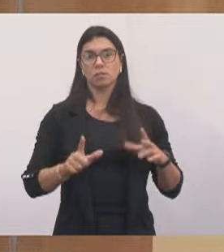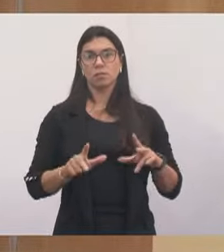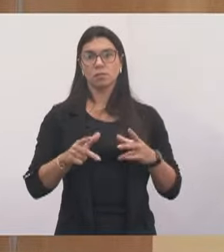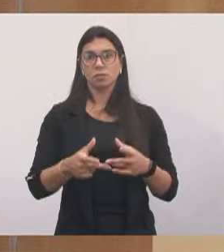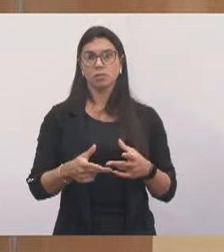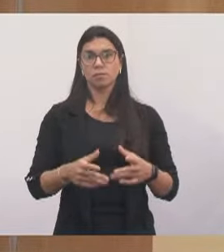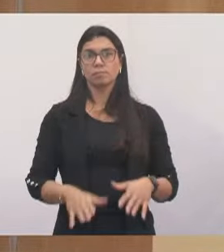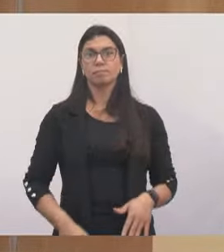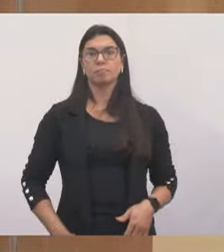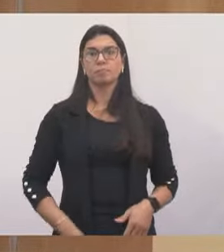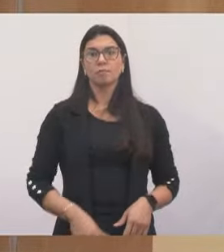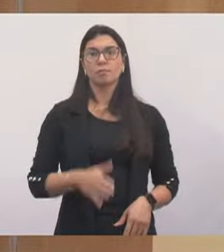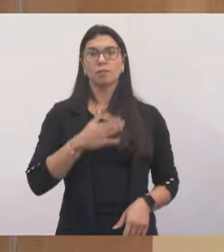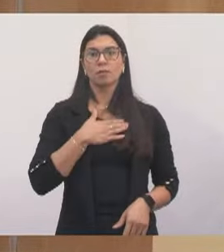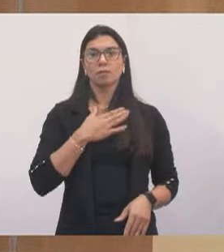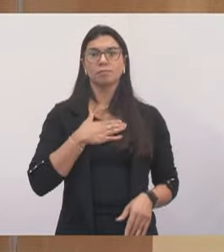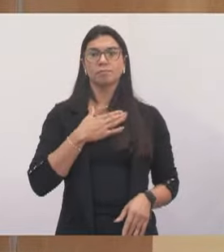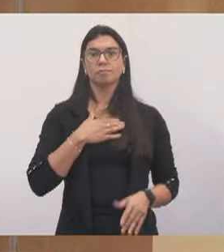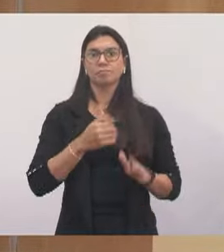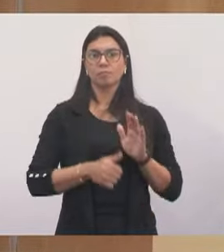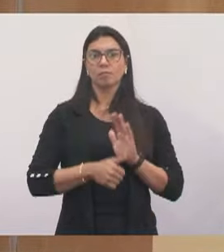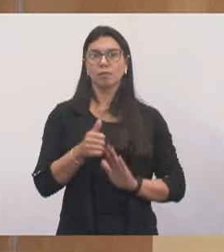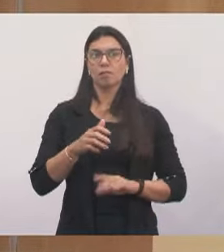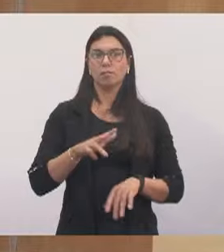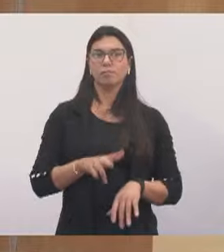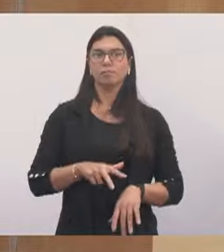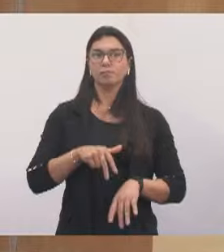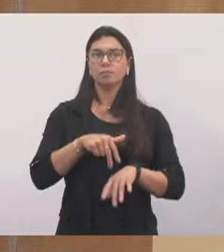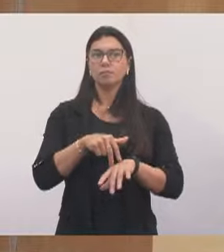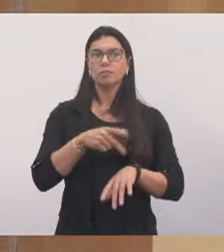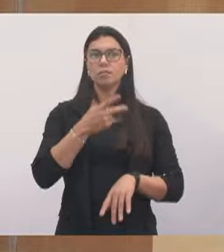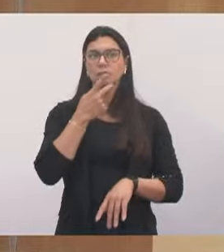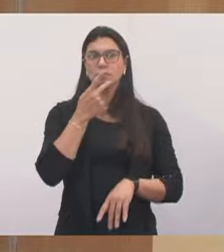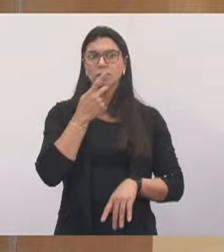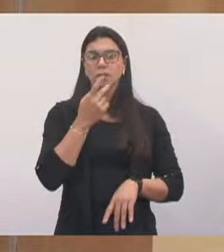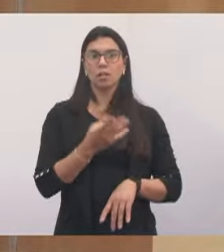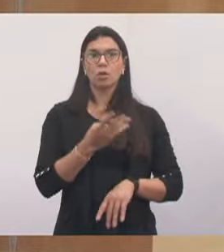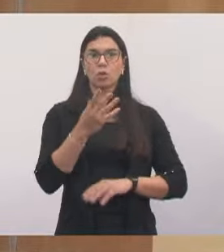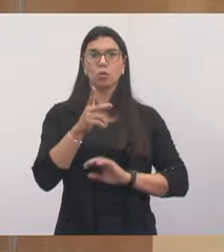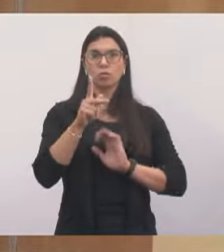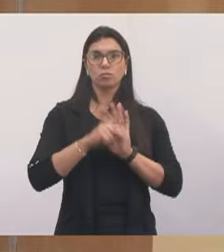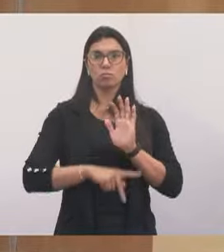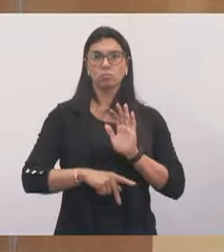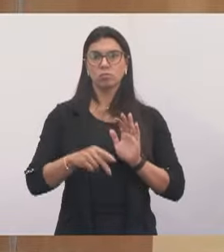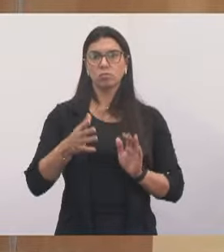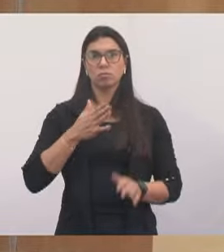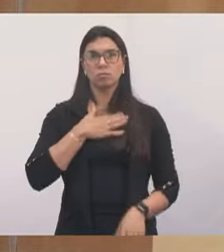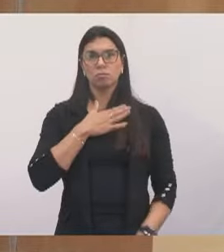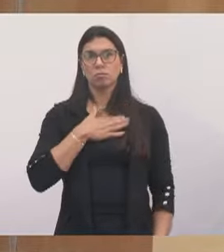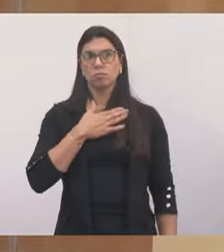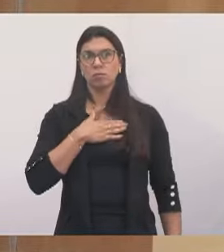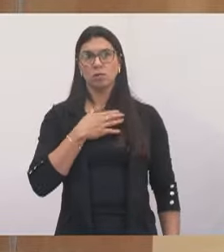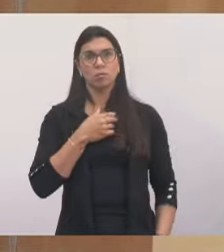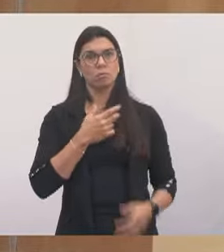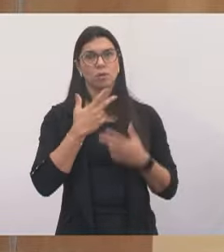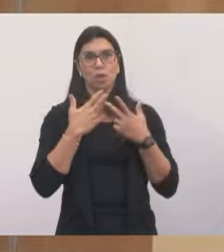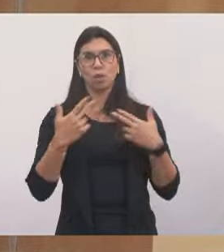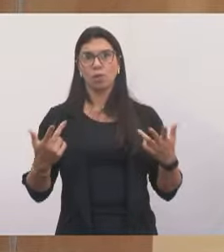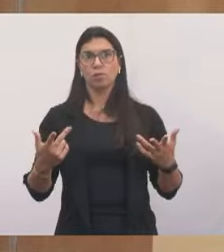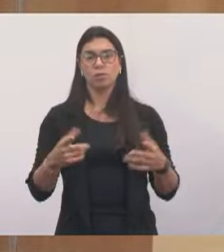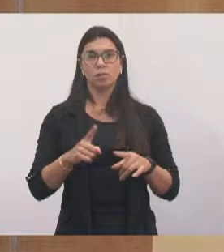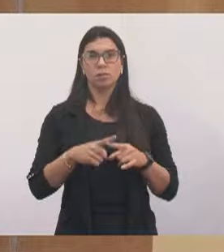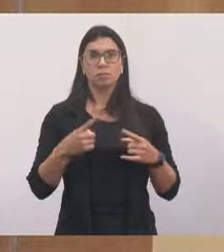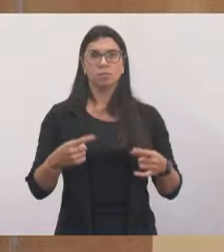mandato, então, minha primeira vez que eu subo na tribuna para comentar quatro projetos. Para mim, é novidade. Mas é legal,